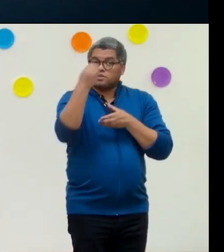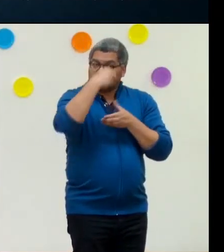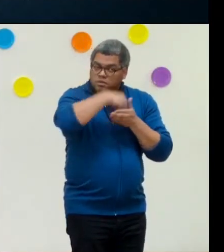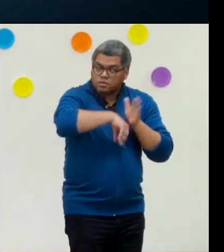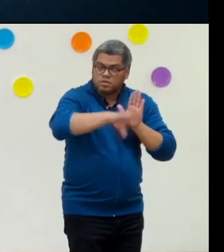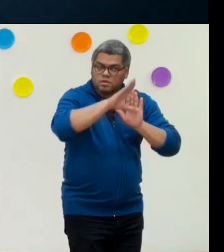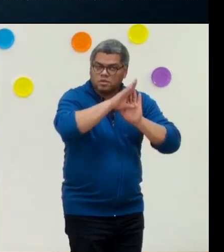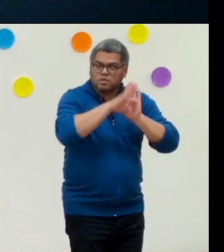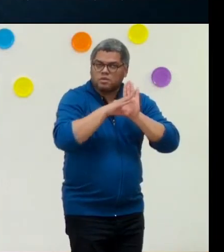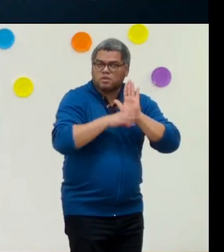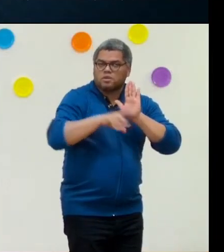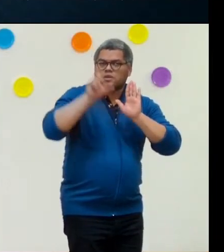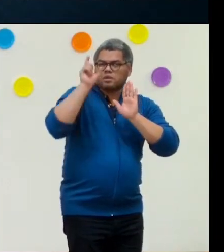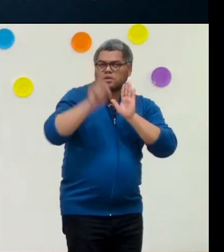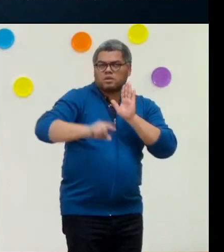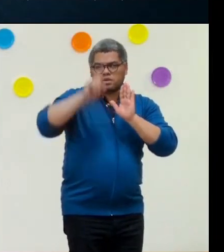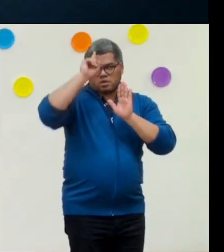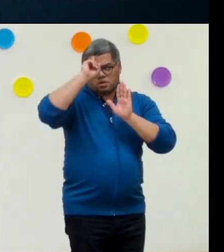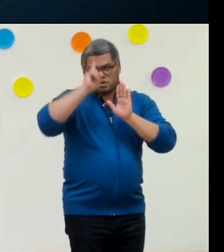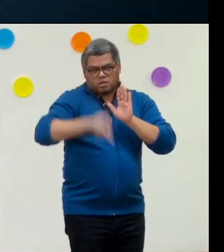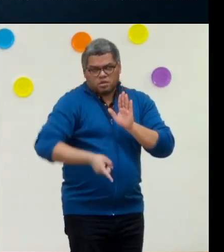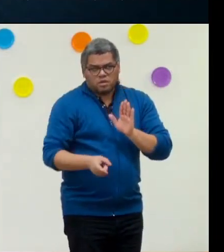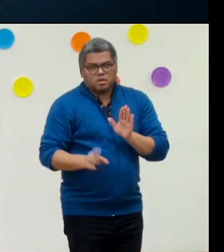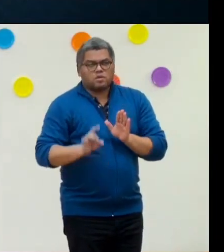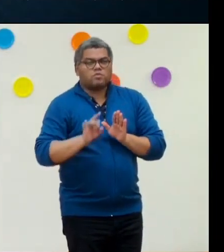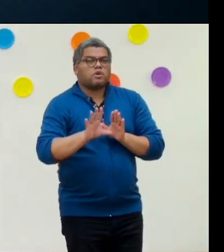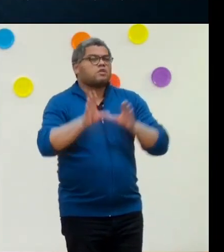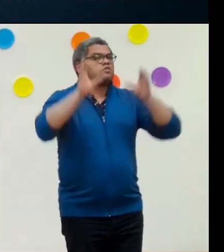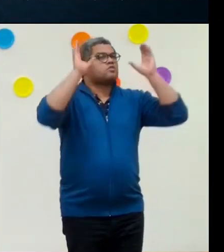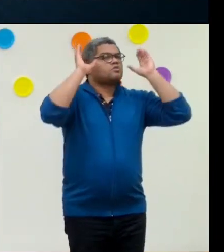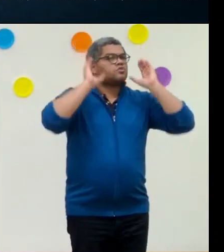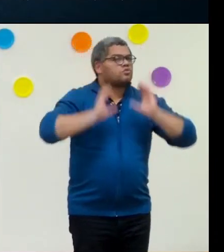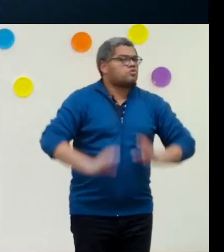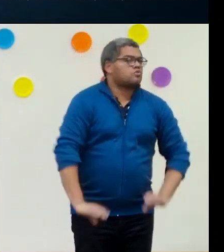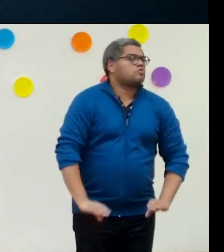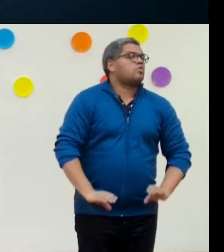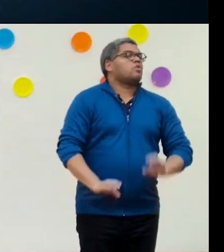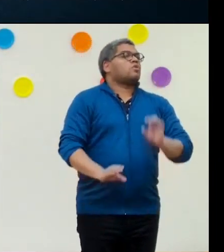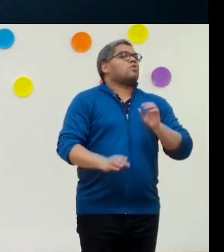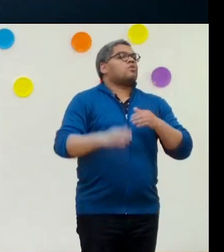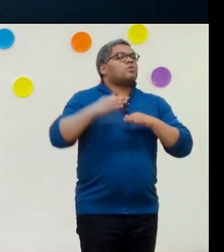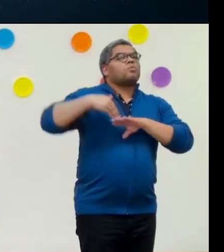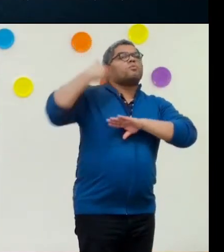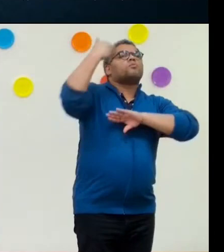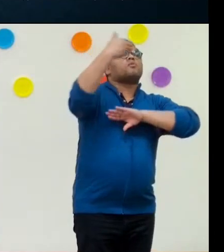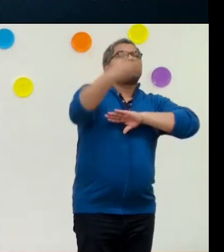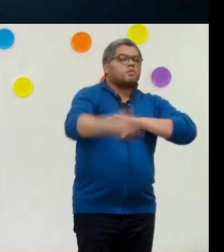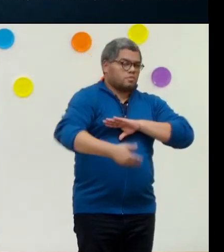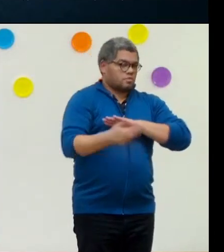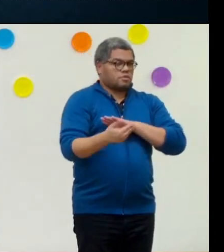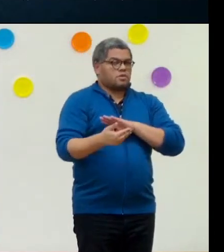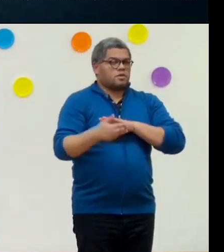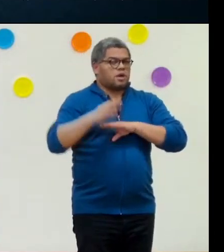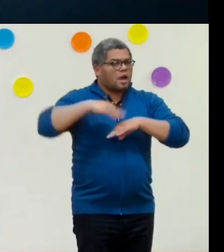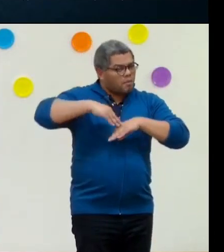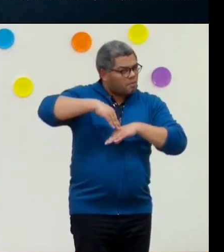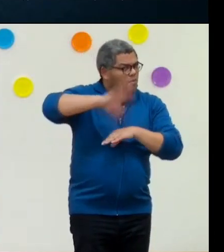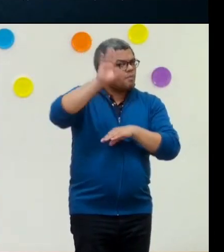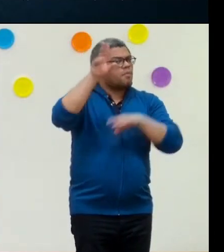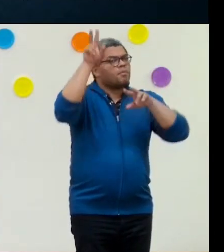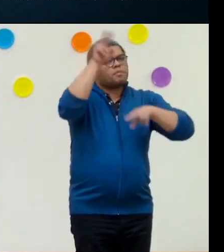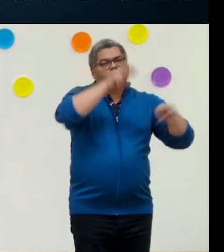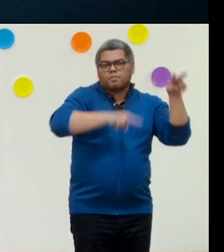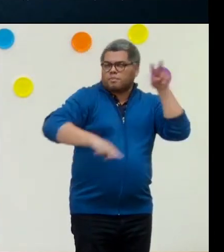é mais que uma questão de conduta externa. Consegue entender? O chamado à santidade é mais do que eu posso